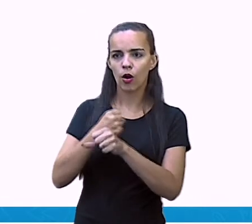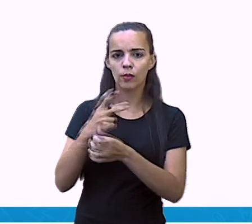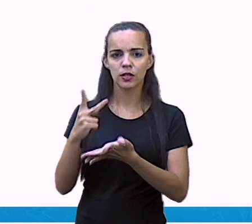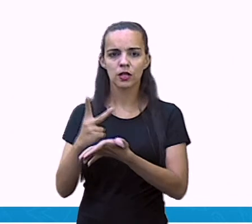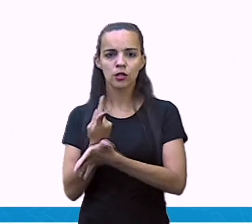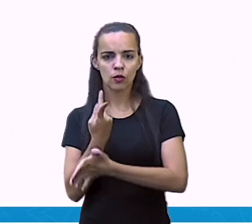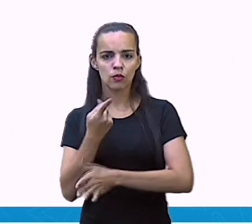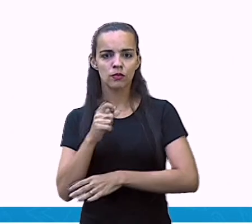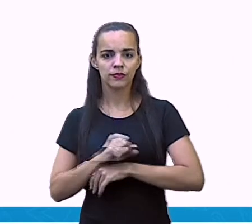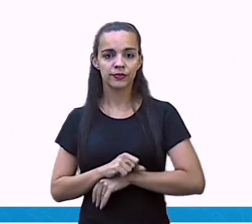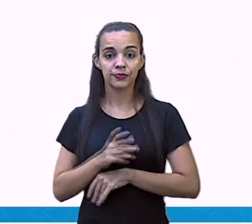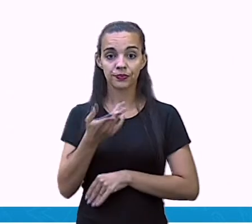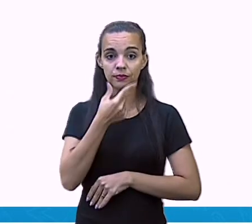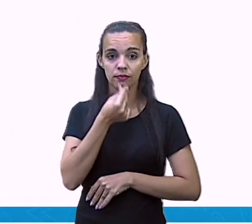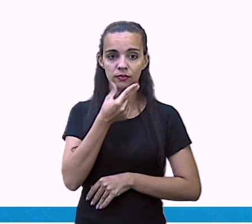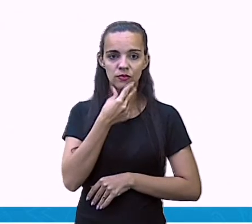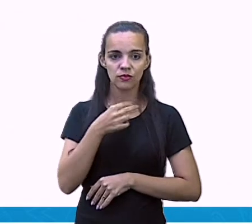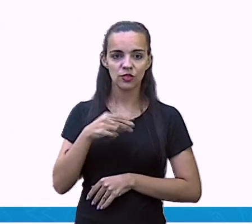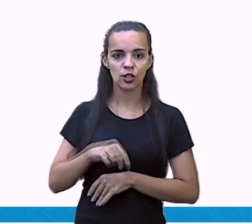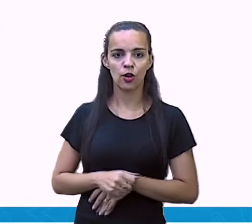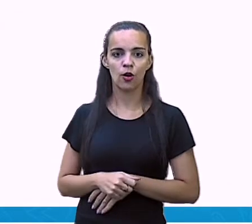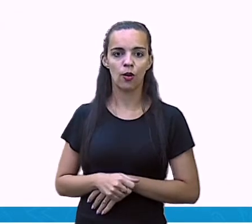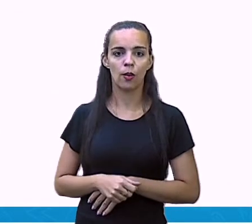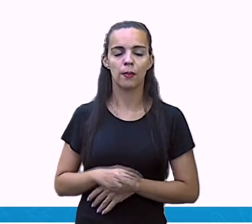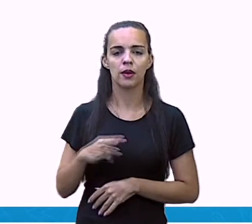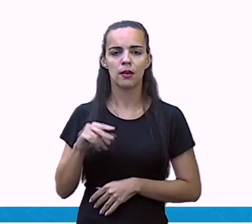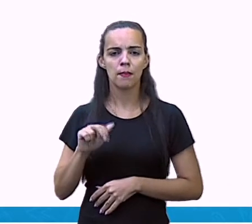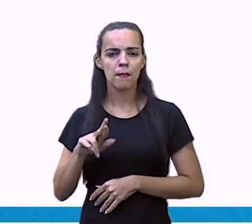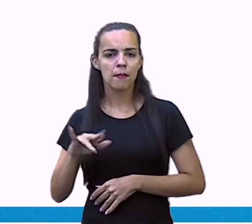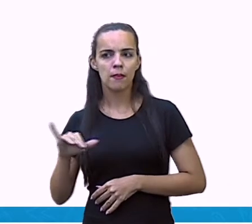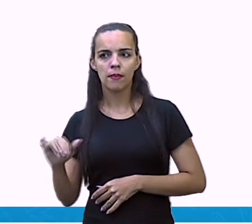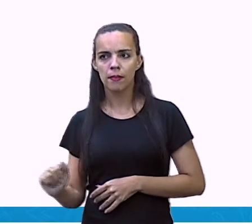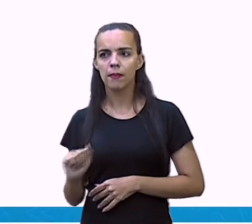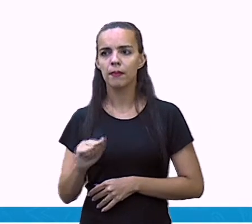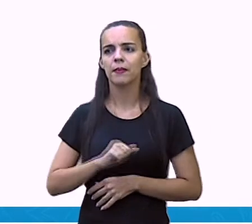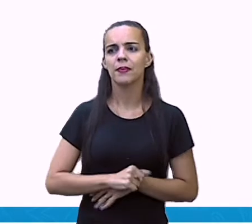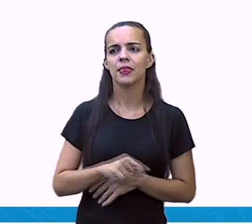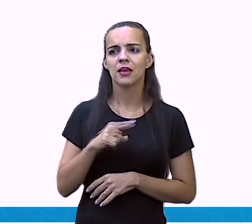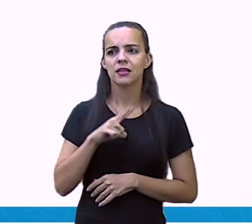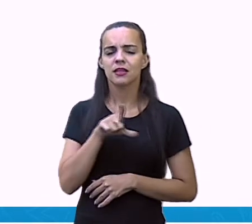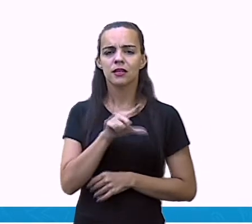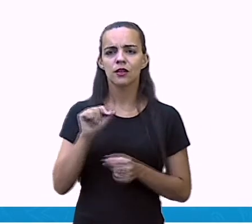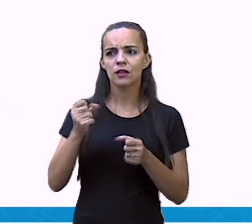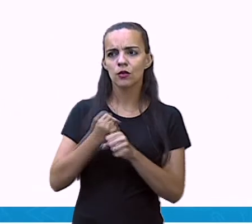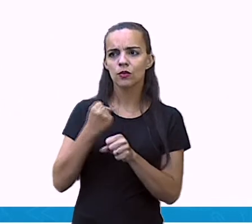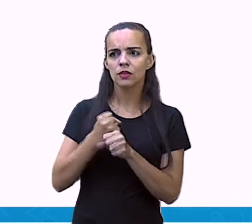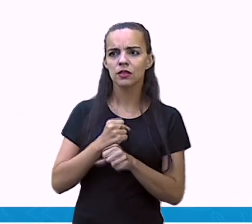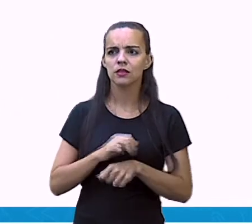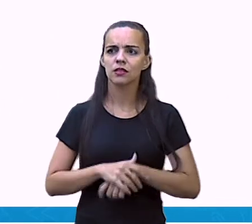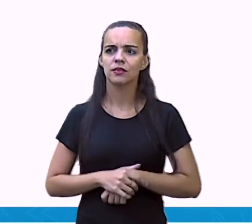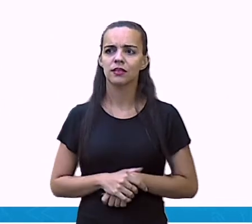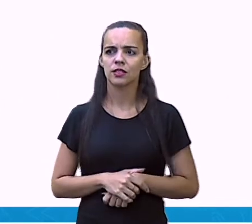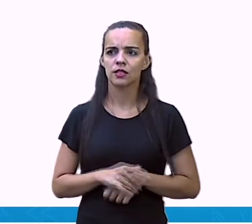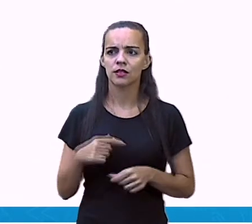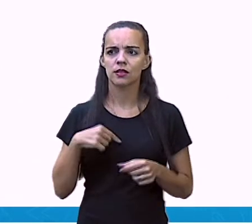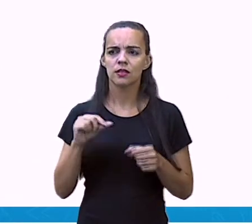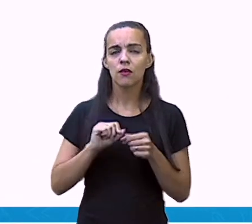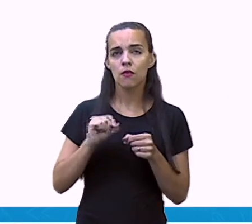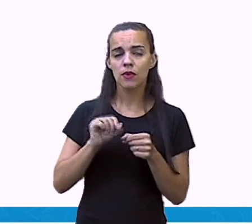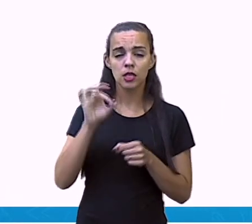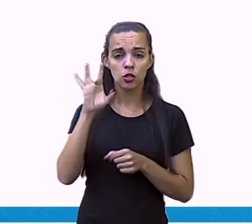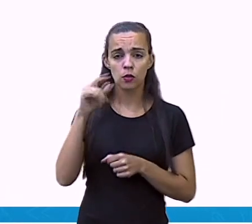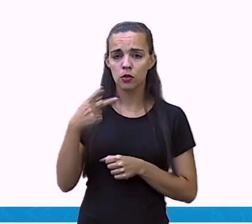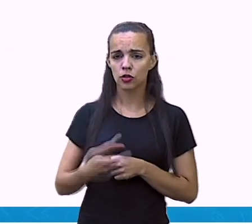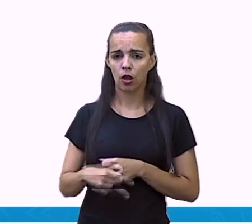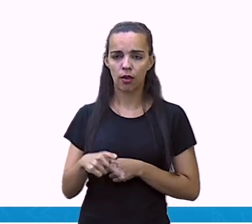e as obras de Niemeyer não são estruturas feitas somente aqui no